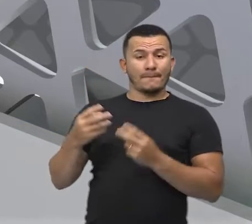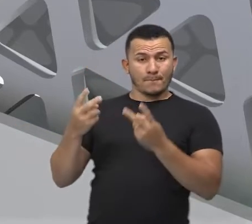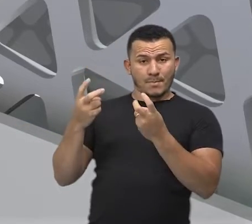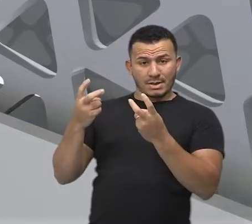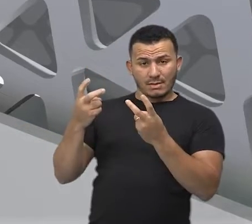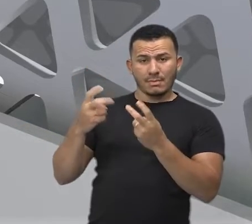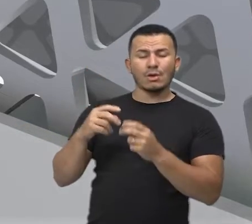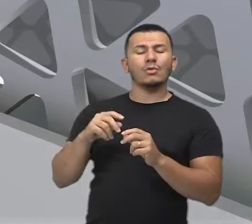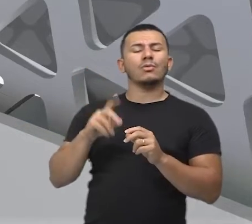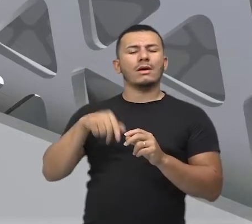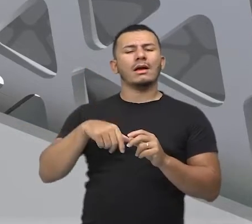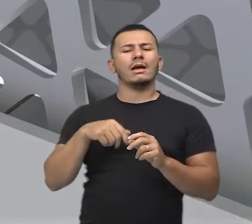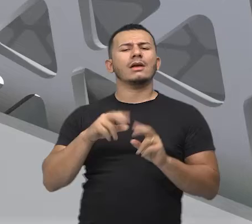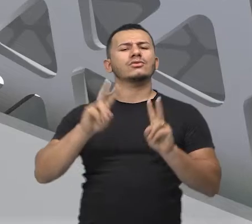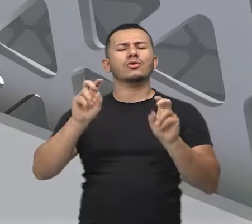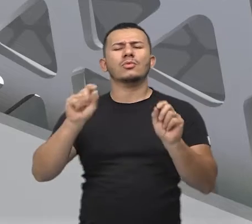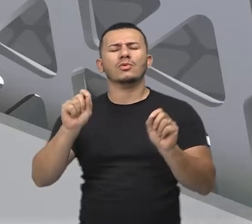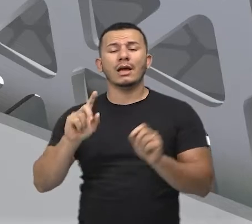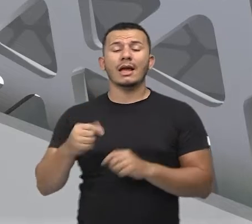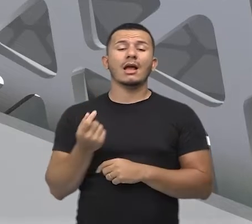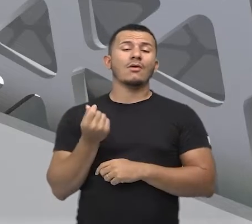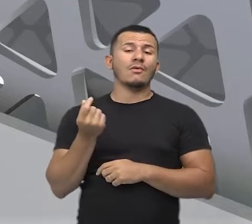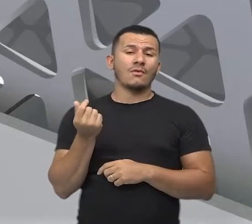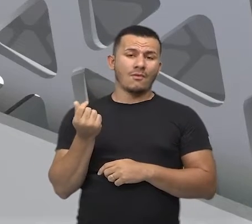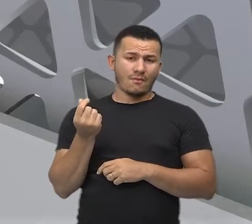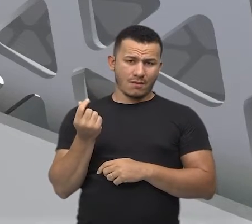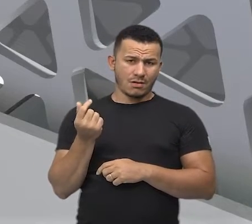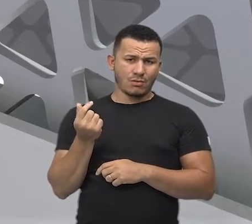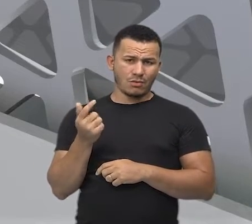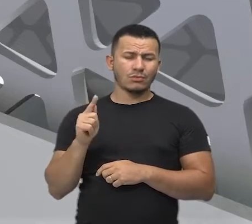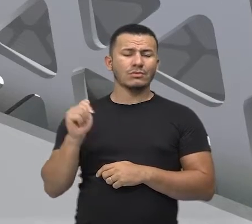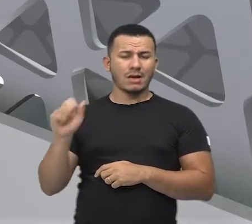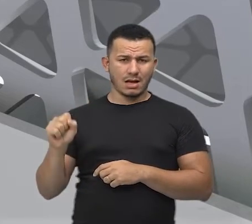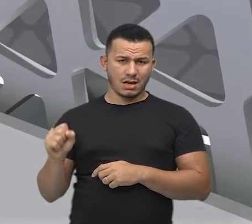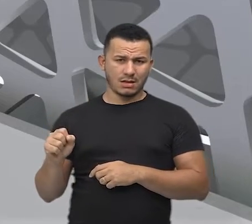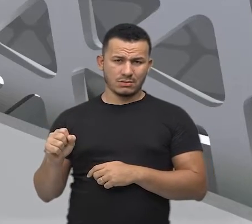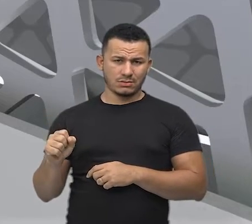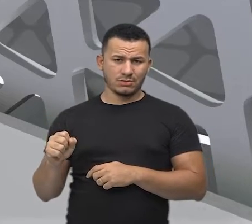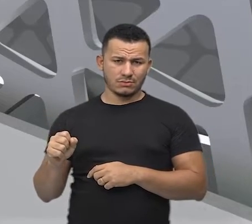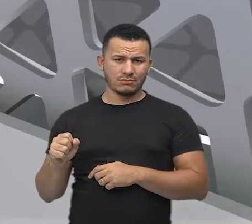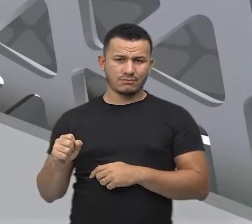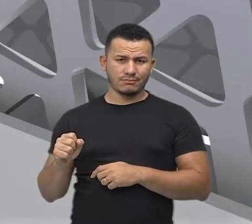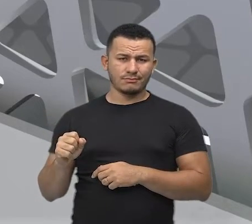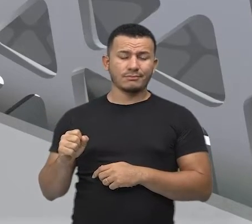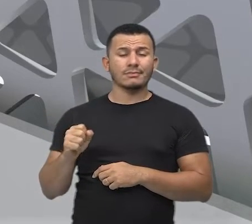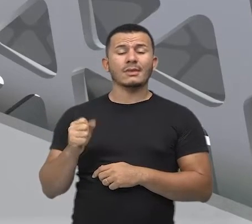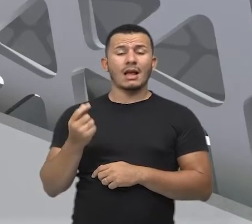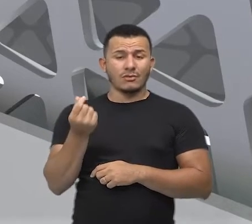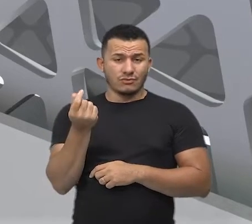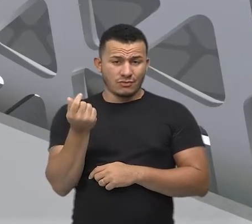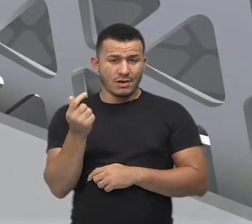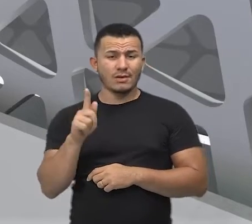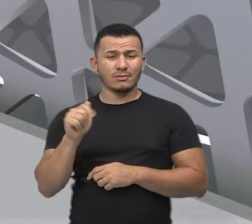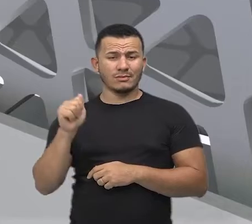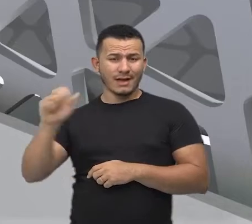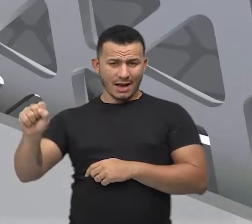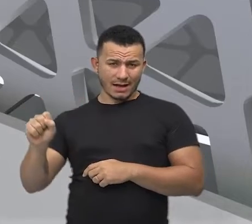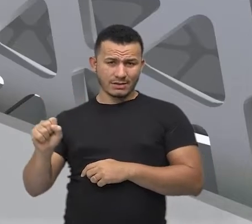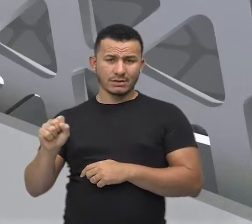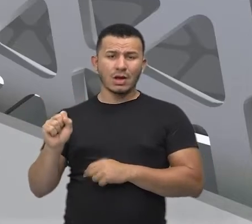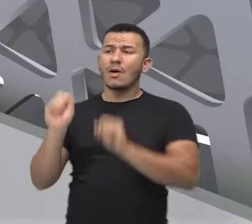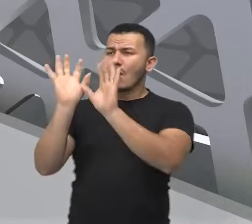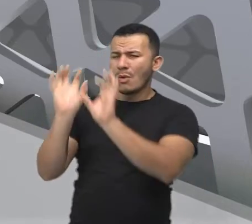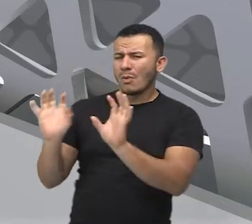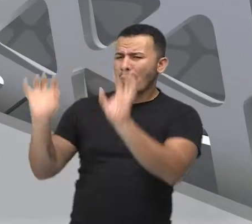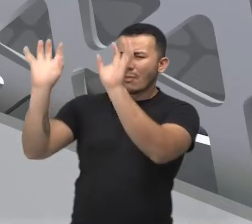no texto, nós estamos nos referindo ao valor deste produto, ou seja, ao preço deste produto. E quando se coloca que é o